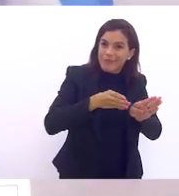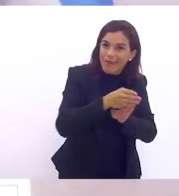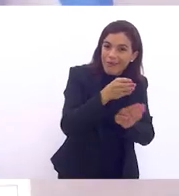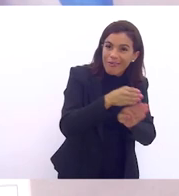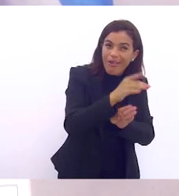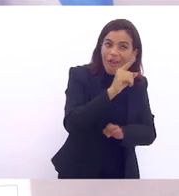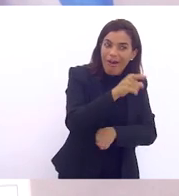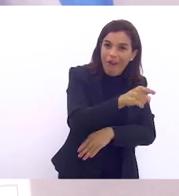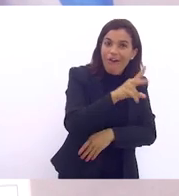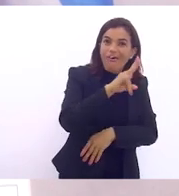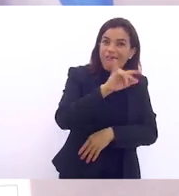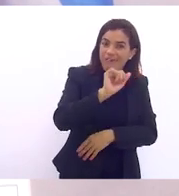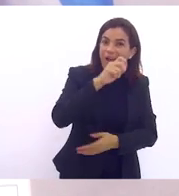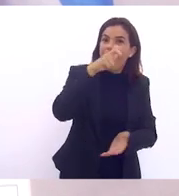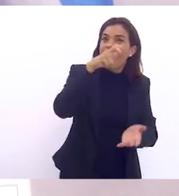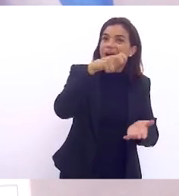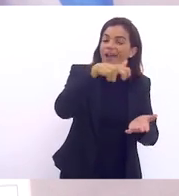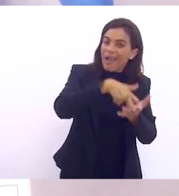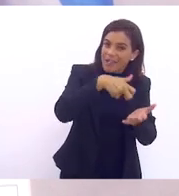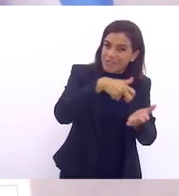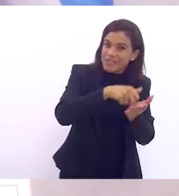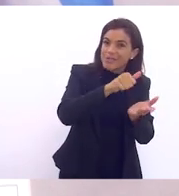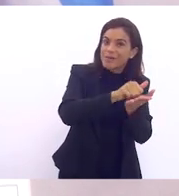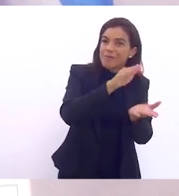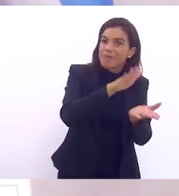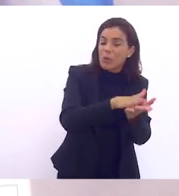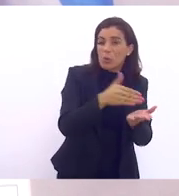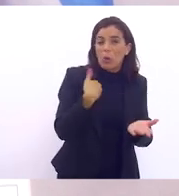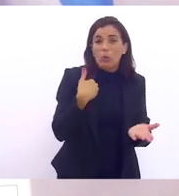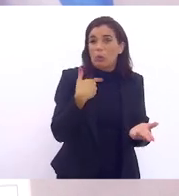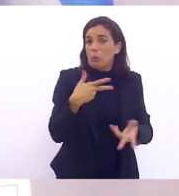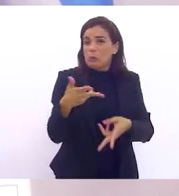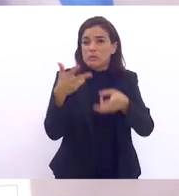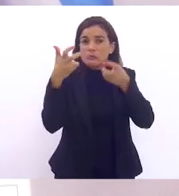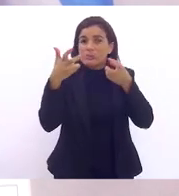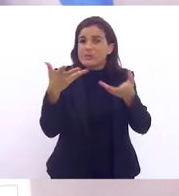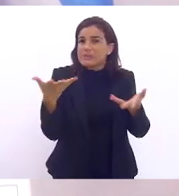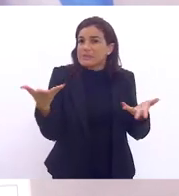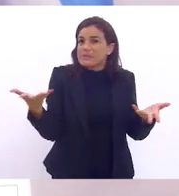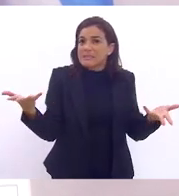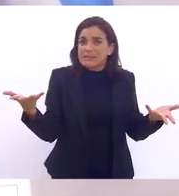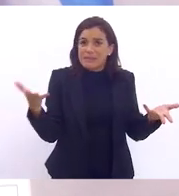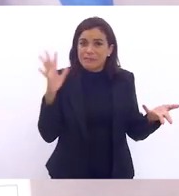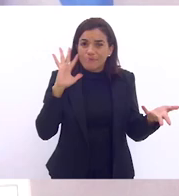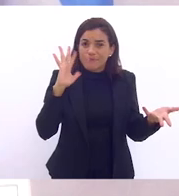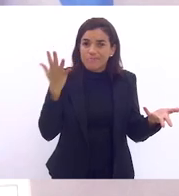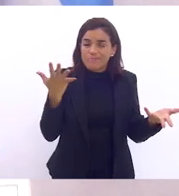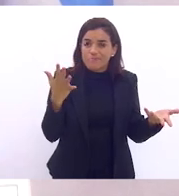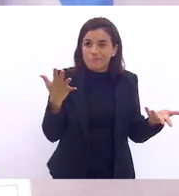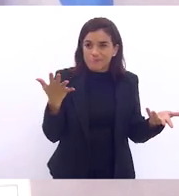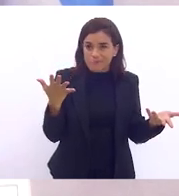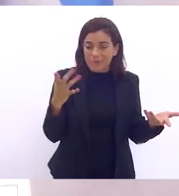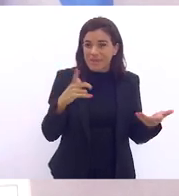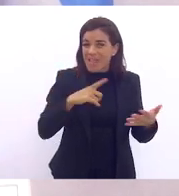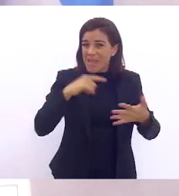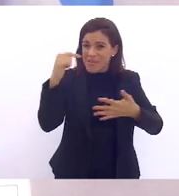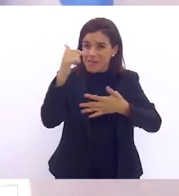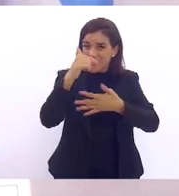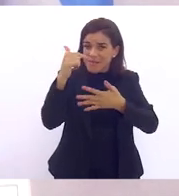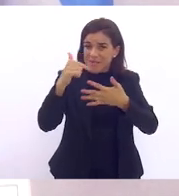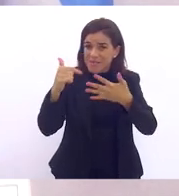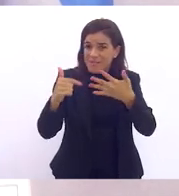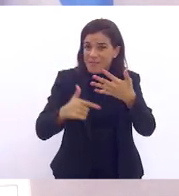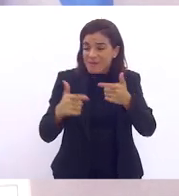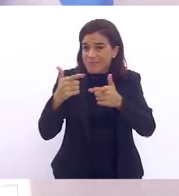possível multa no futuro eu não tô conseguindo enxergar uma coisa razoável nisso é e dentre de vários problemas que foram